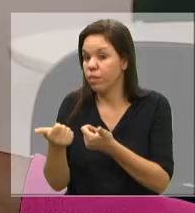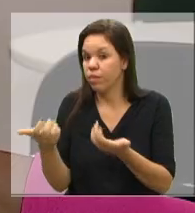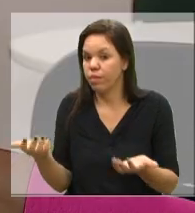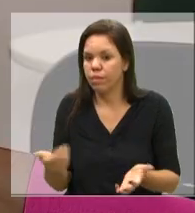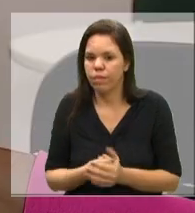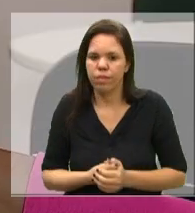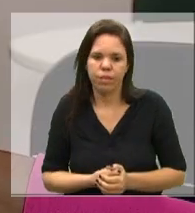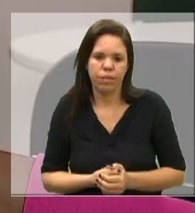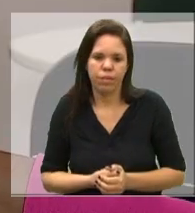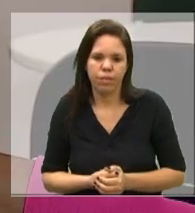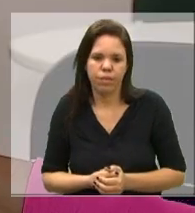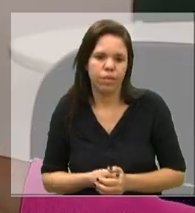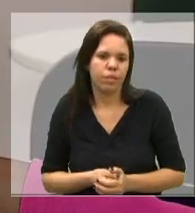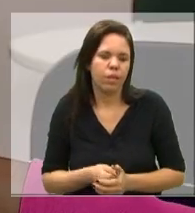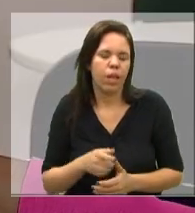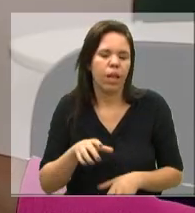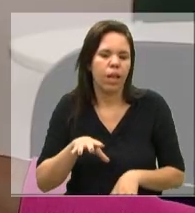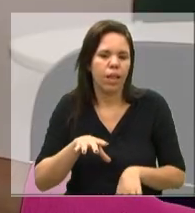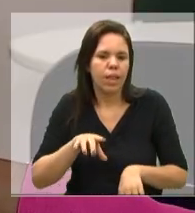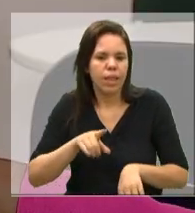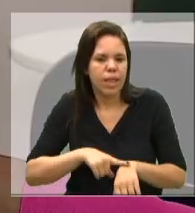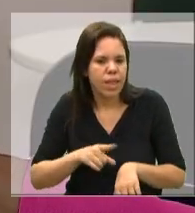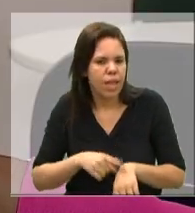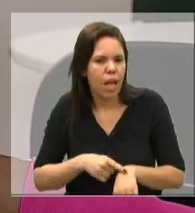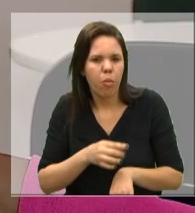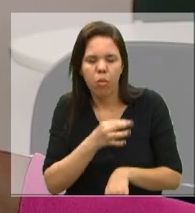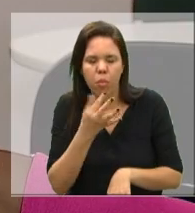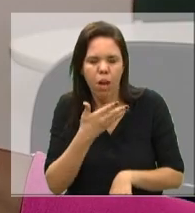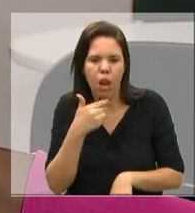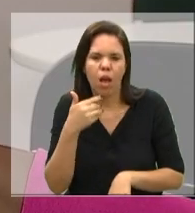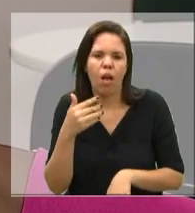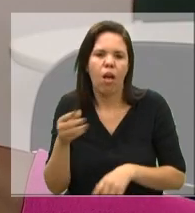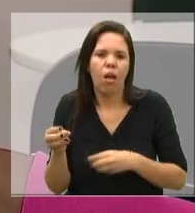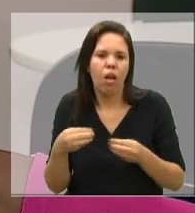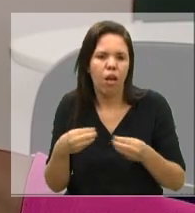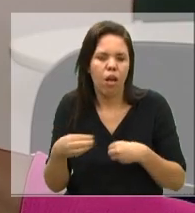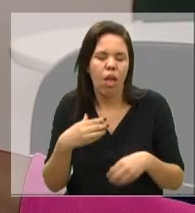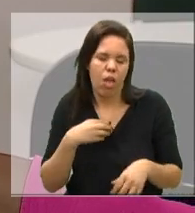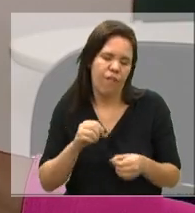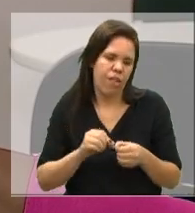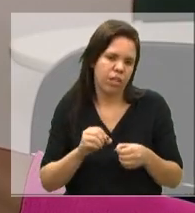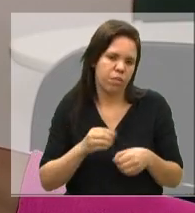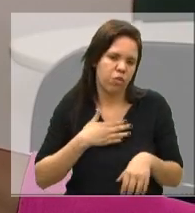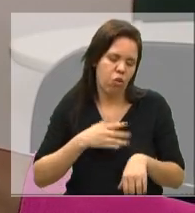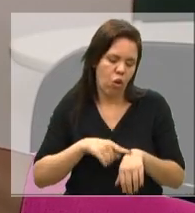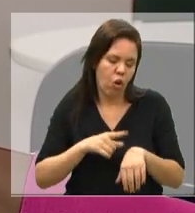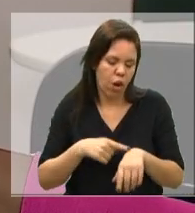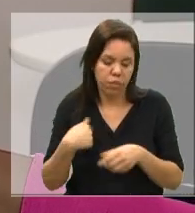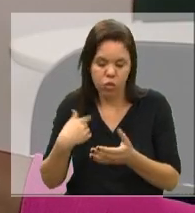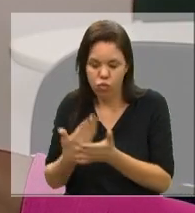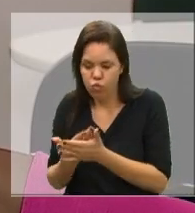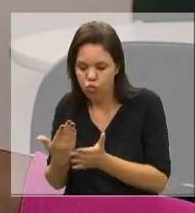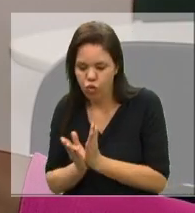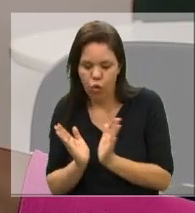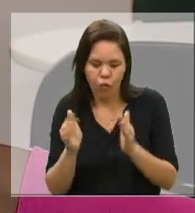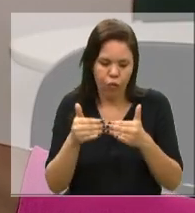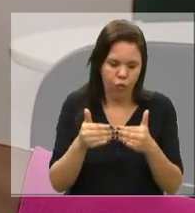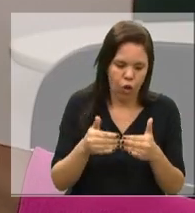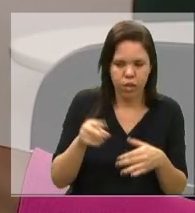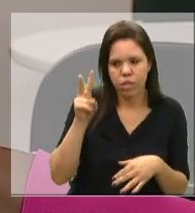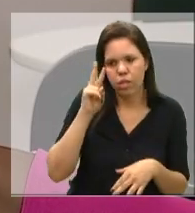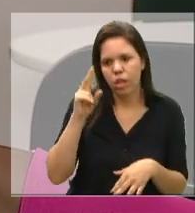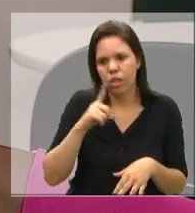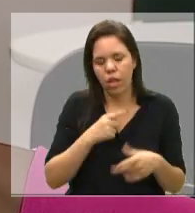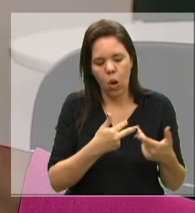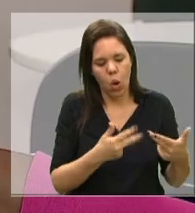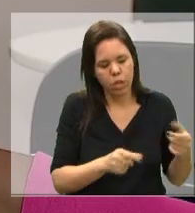vantagens. Você ganha mais tempo, flexibilidade, né? Então, assim, eu faço os meus horários. Então, se eu preciso focar, segunda-feira eu